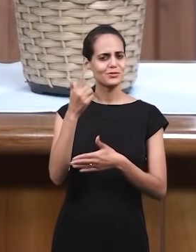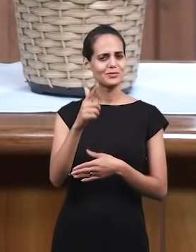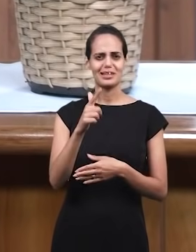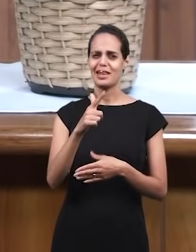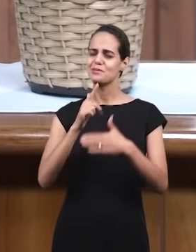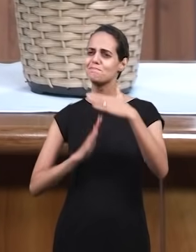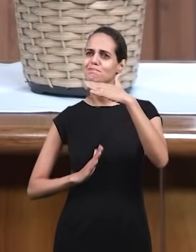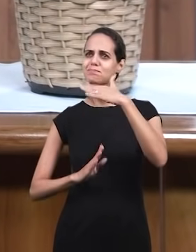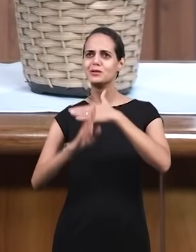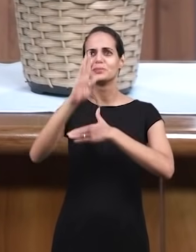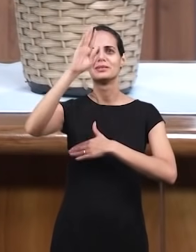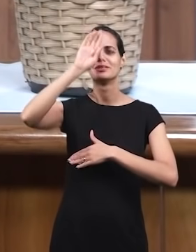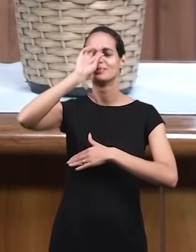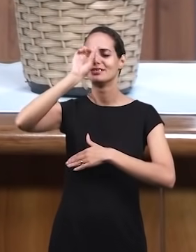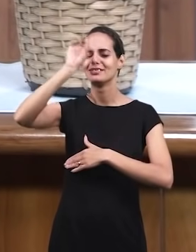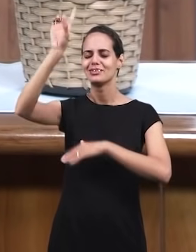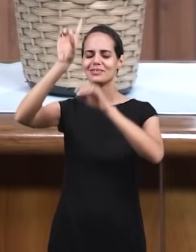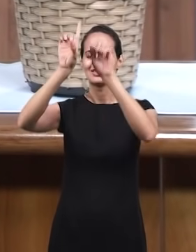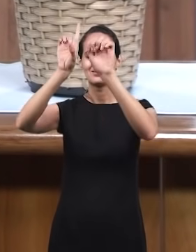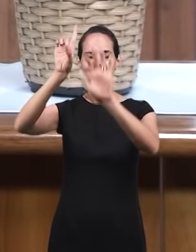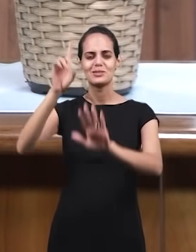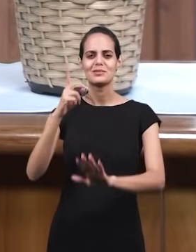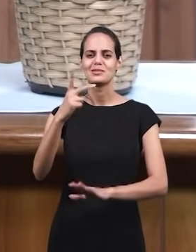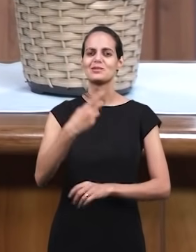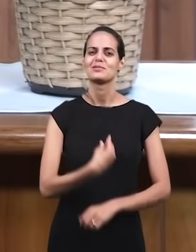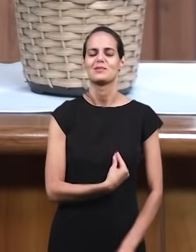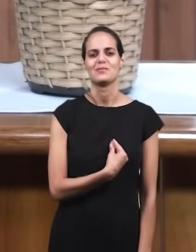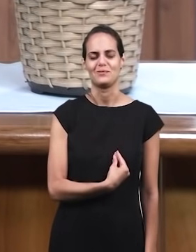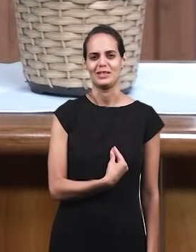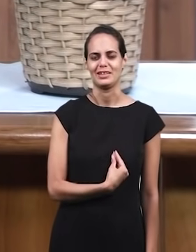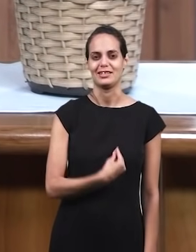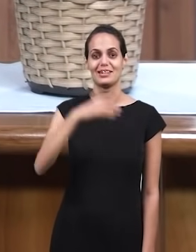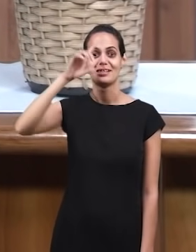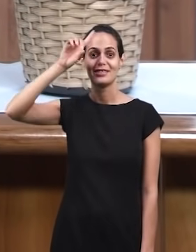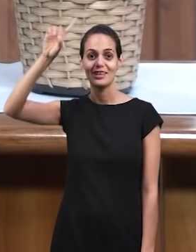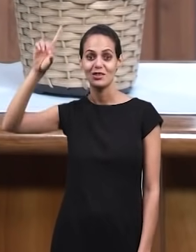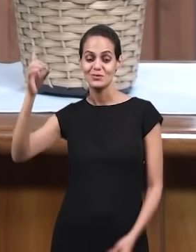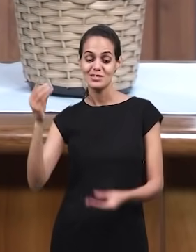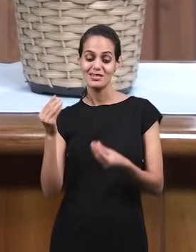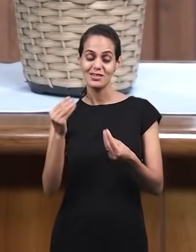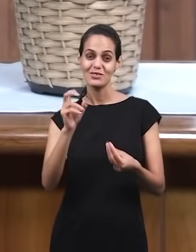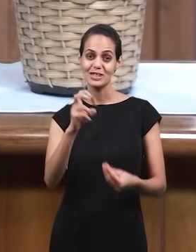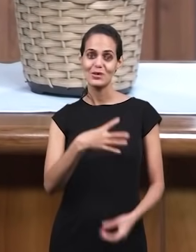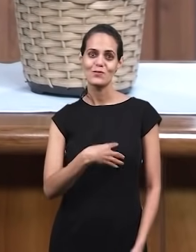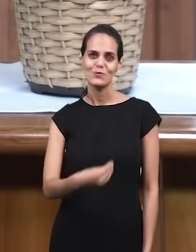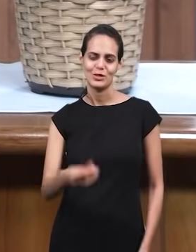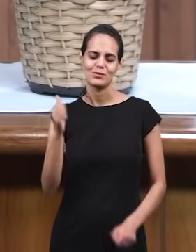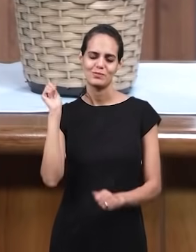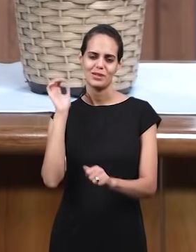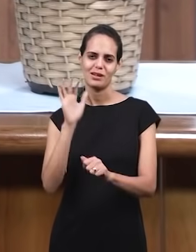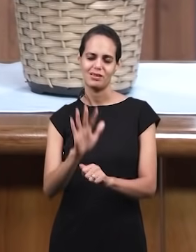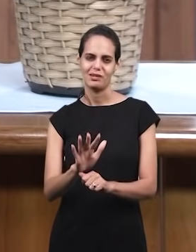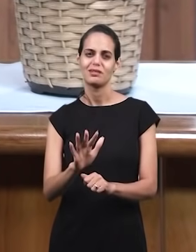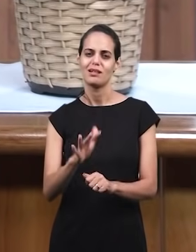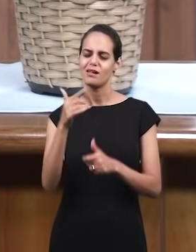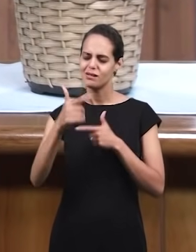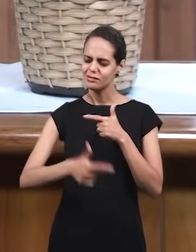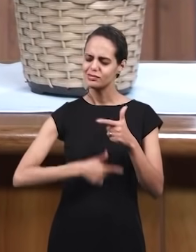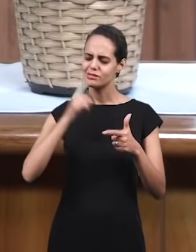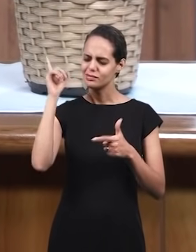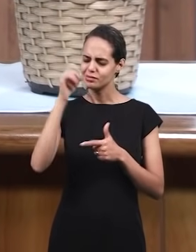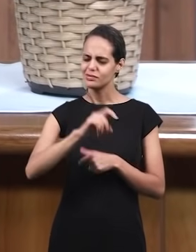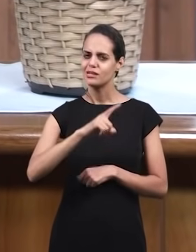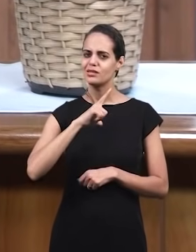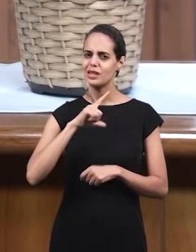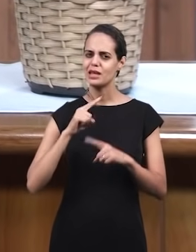pediu 1, o Senhor deu 5 para ela. A vitória nas nossas vidas é oração, mas é resultado de lutas, renúncia